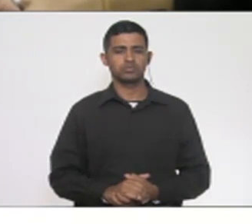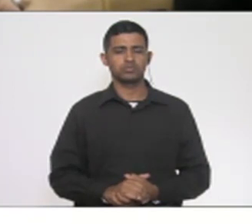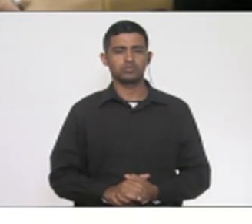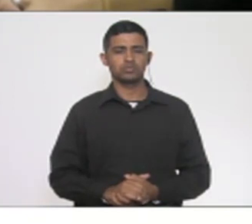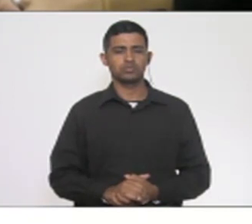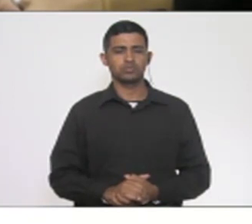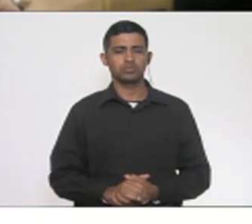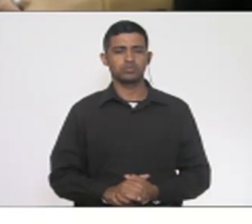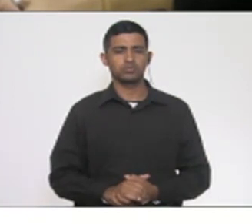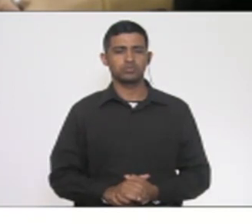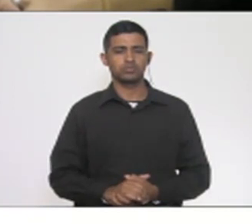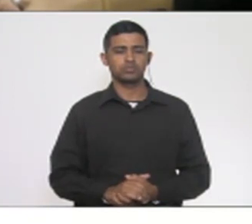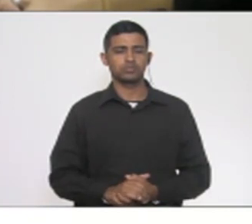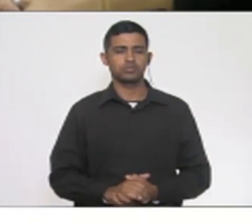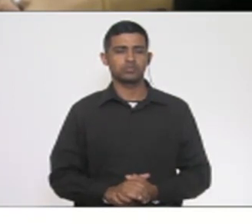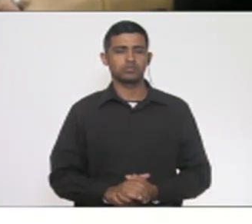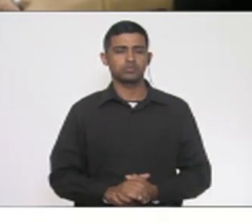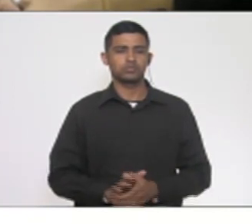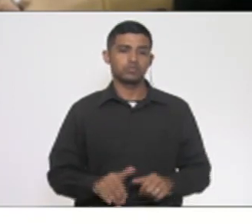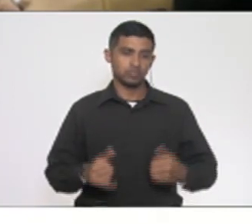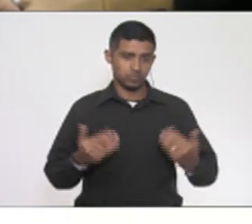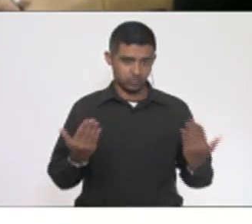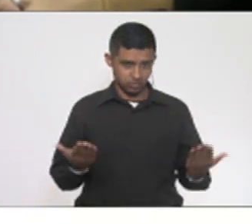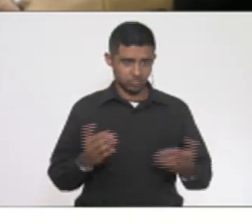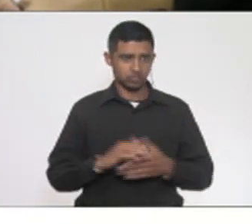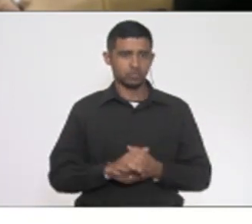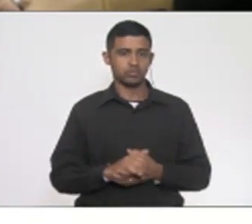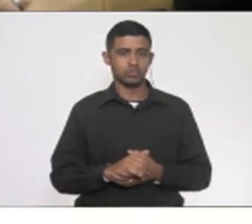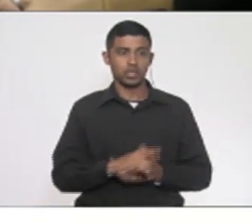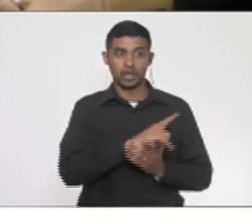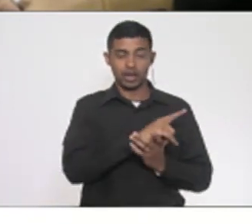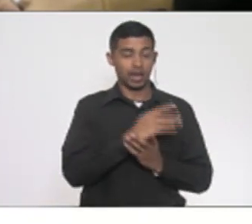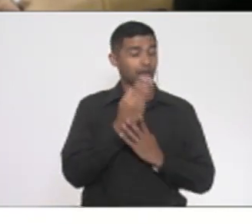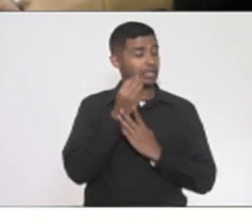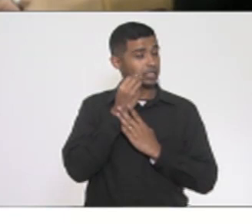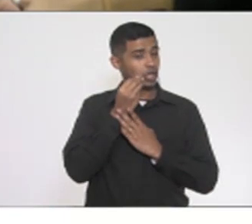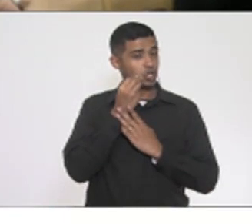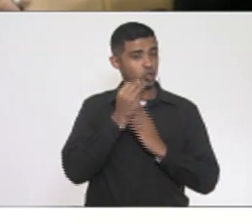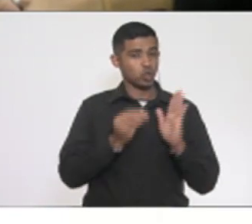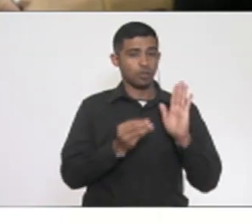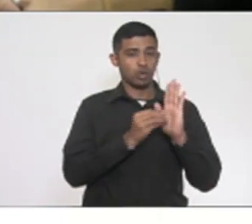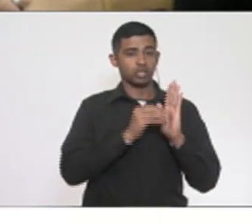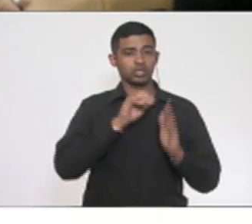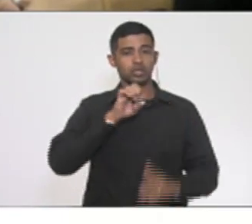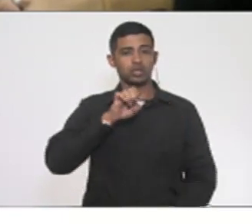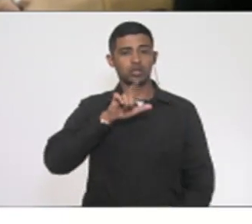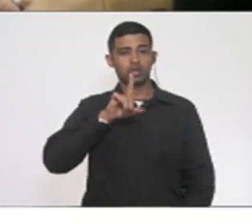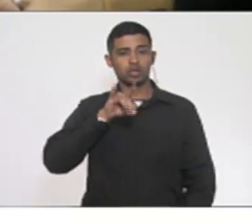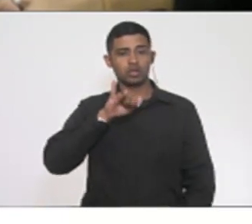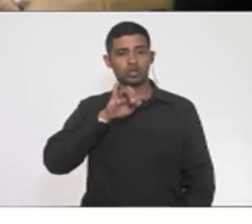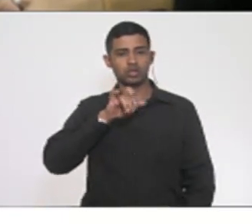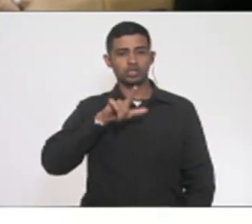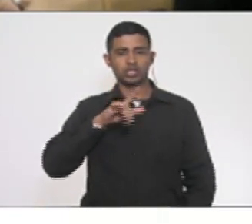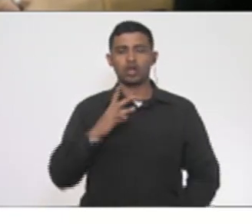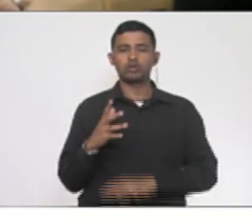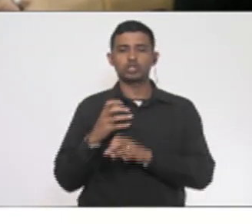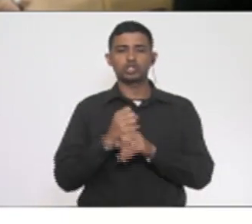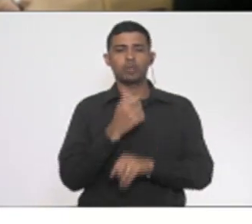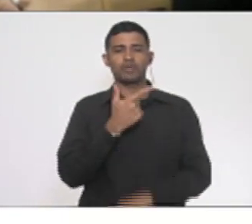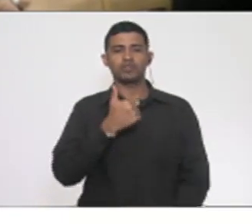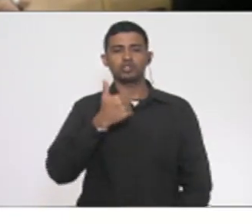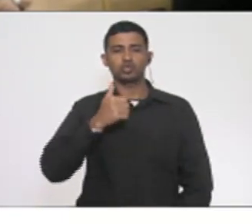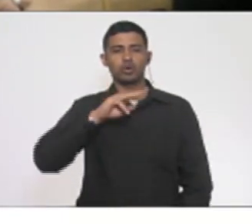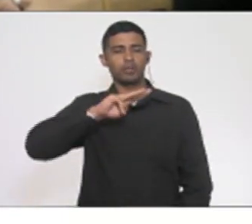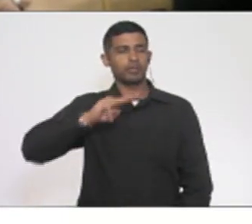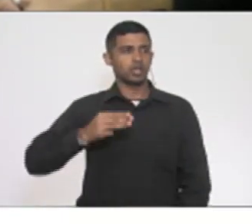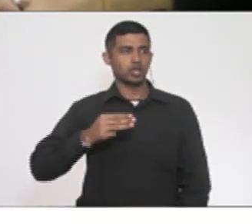gás. Então, lá como está oferecido lá no edital são 21 milhões, eles liberaram 18. A gente